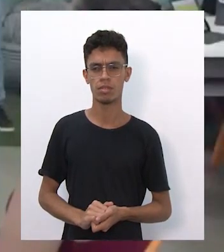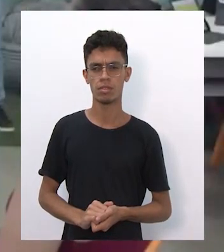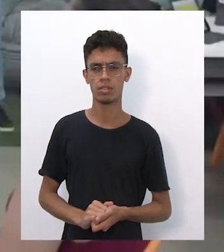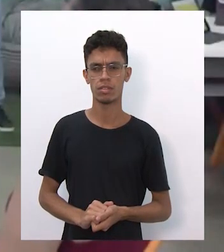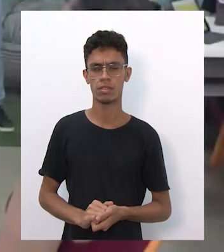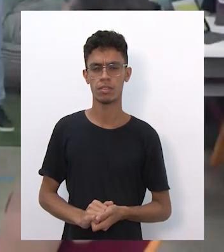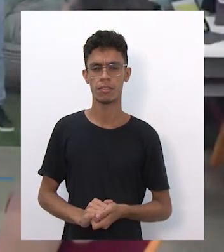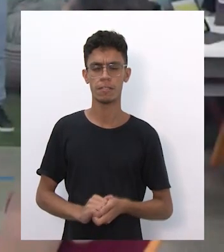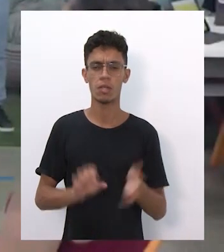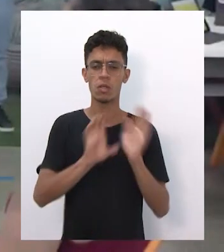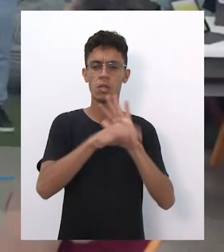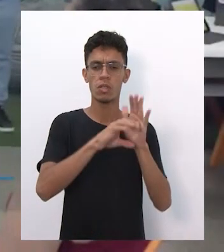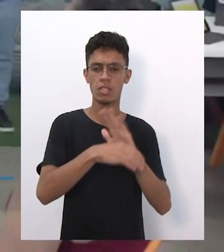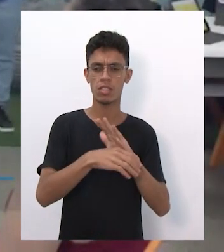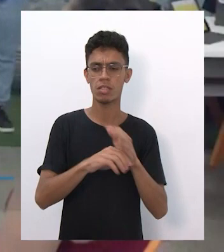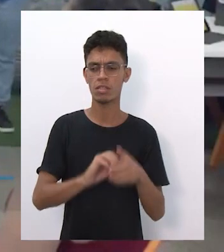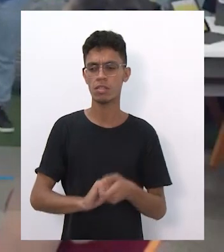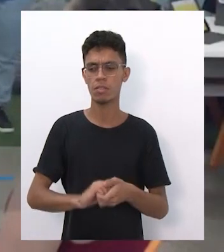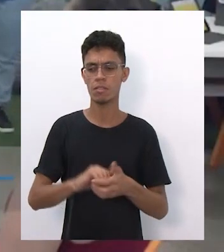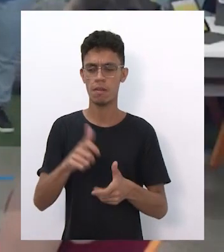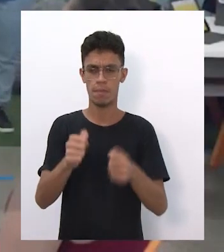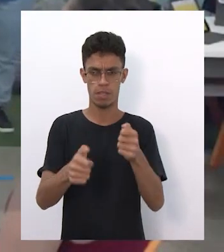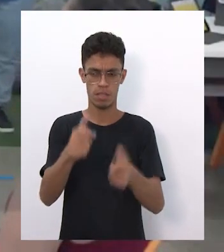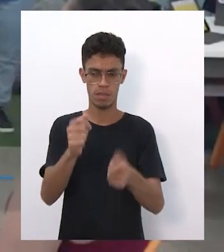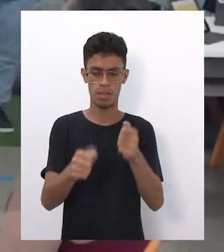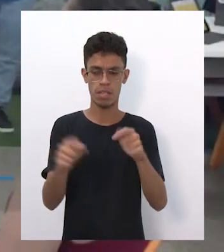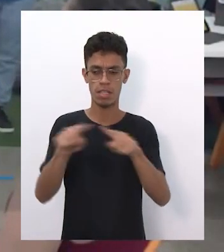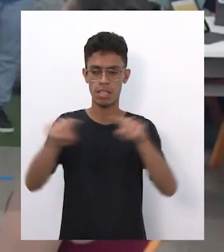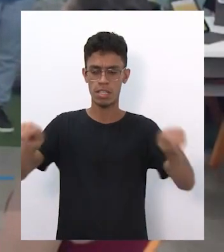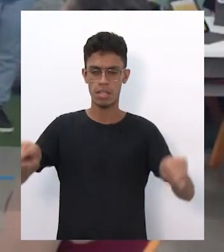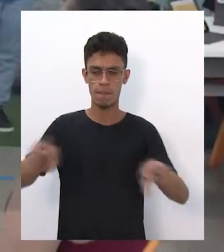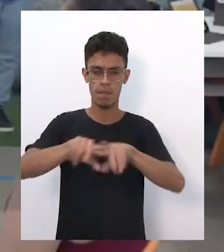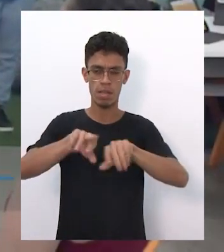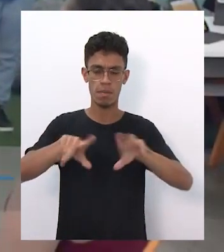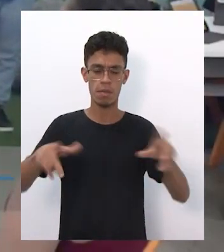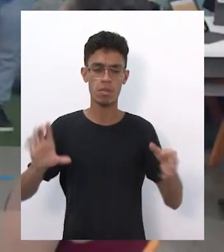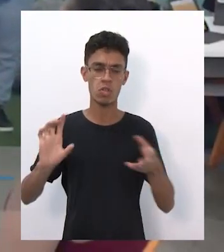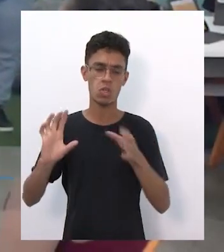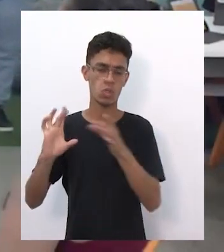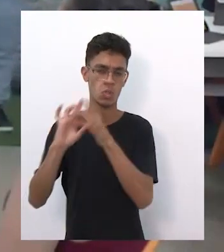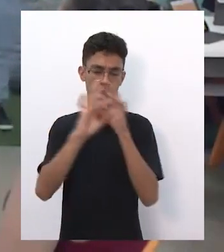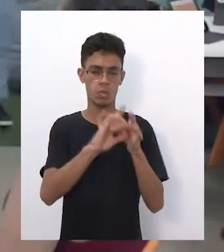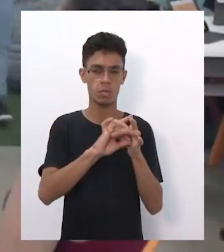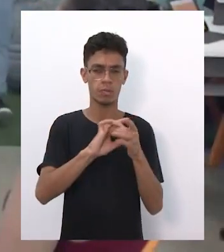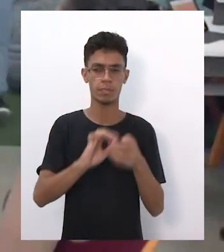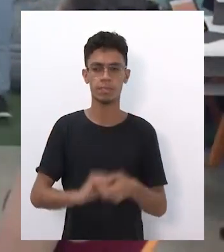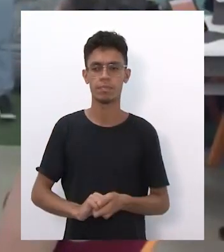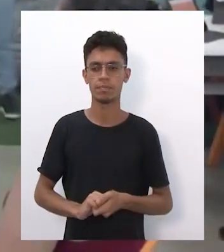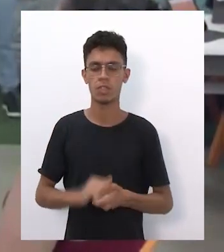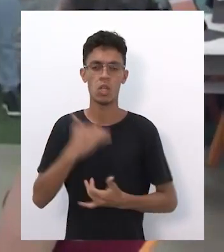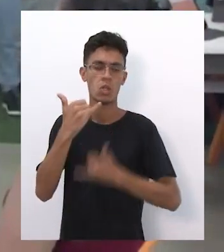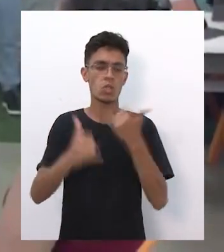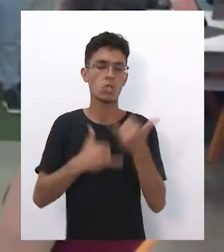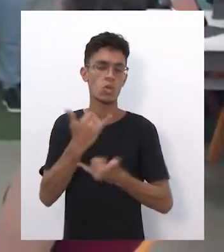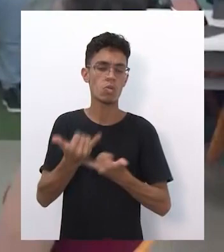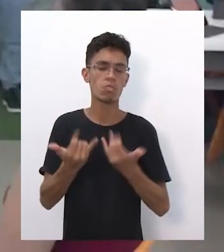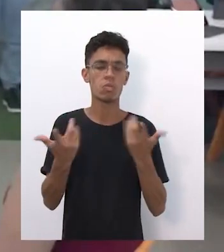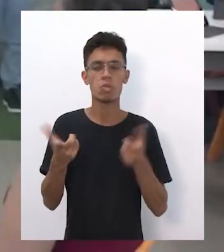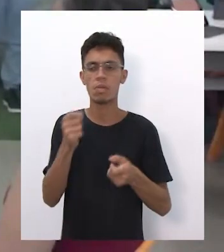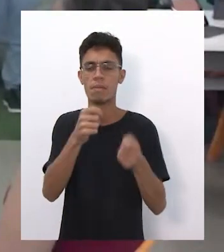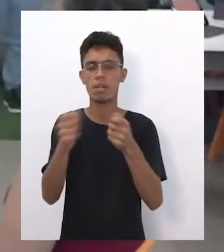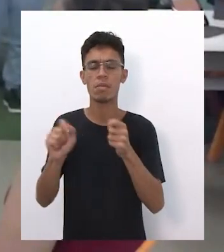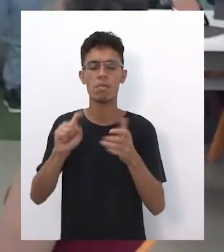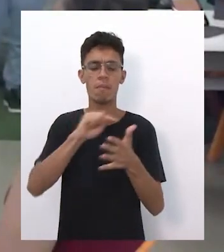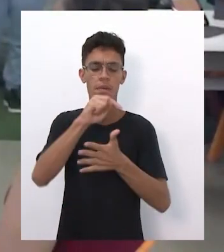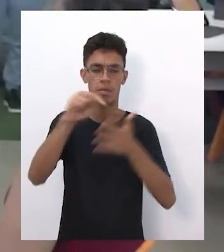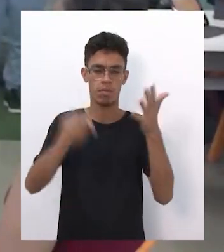Tá? Os conceitos da gamificação dentro da sala de aula e dentro da aula, juntando os conteúdos. Tá? Os elementos de jogos. Quais são os elementos